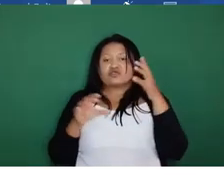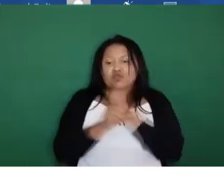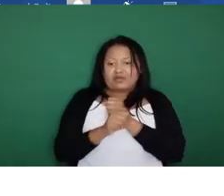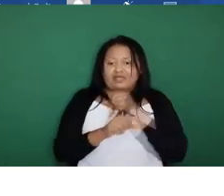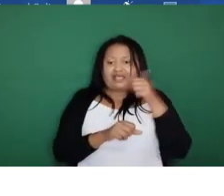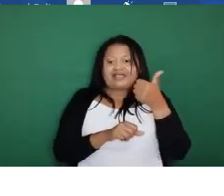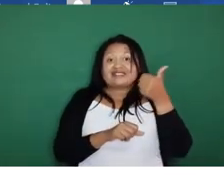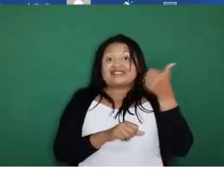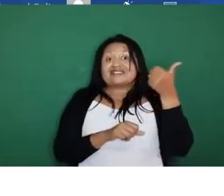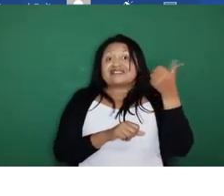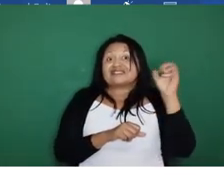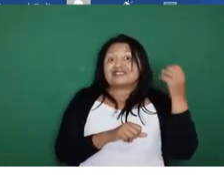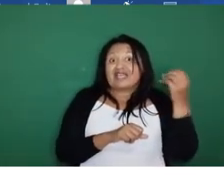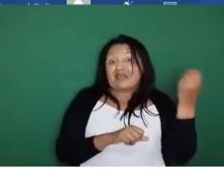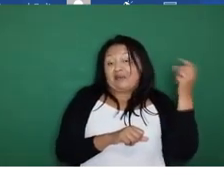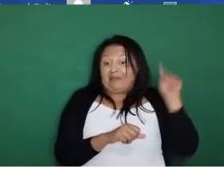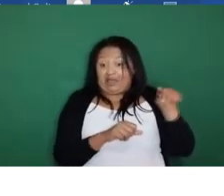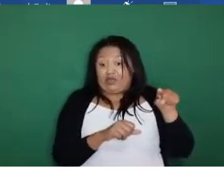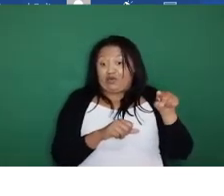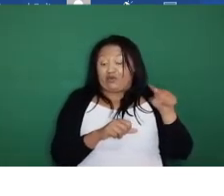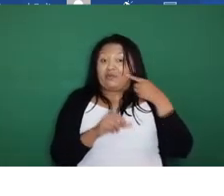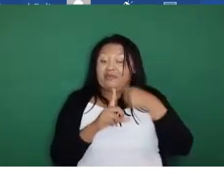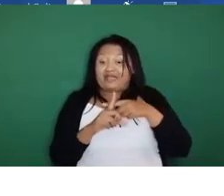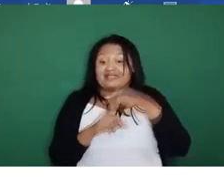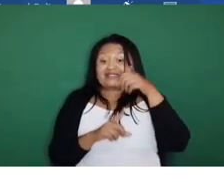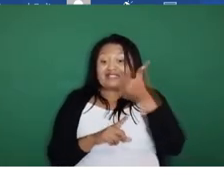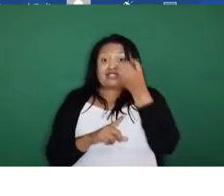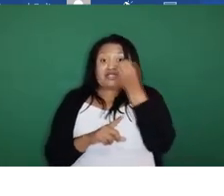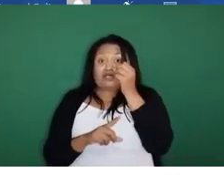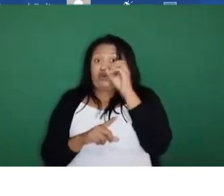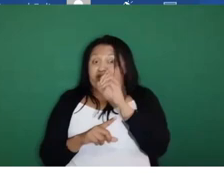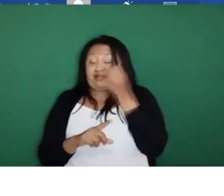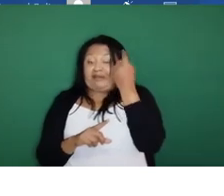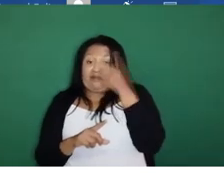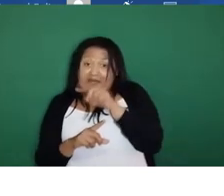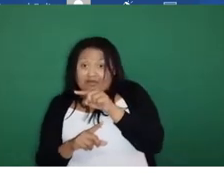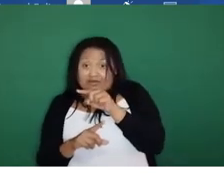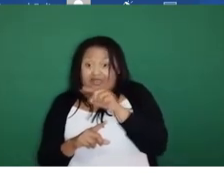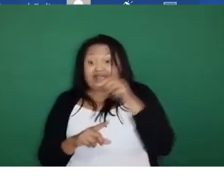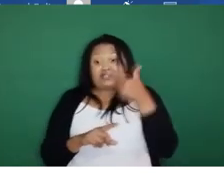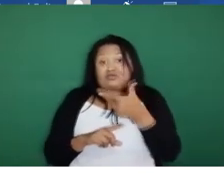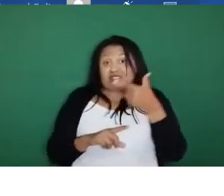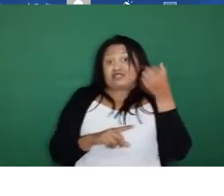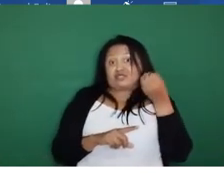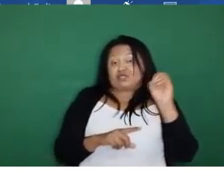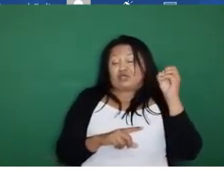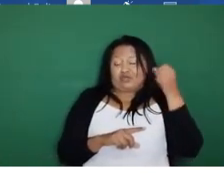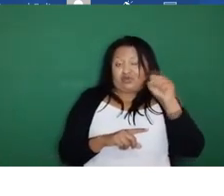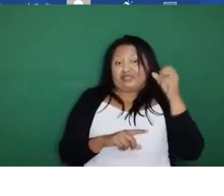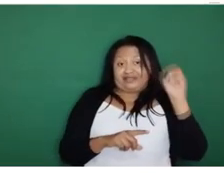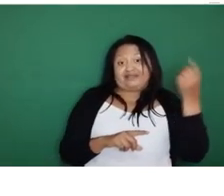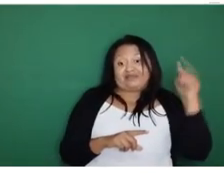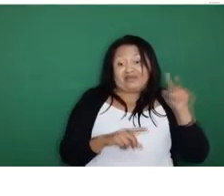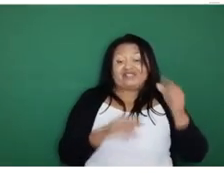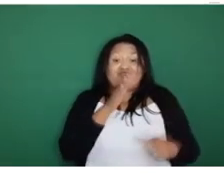100 mil com 180 mil dá 280 mil ok E aí se a gente voltar para o